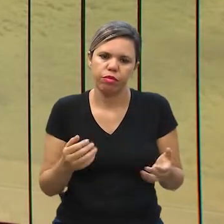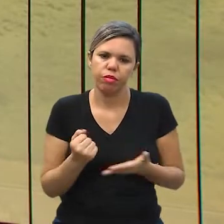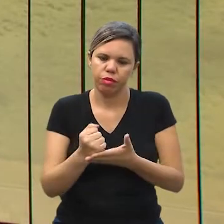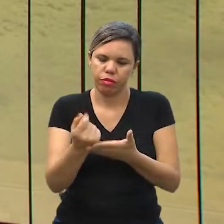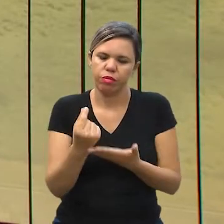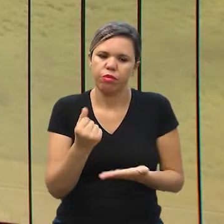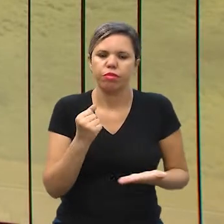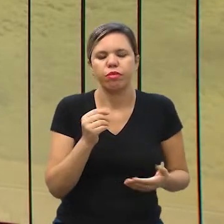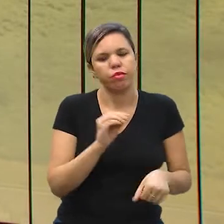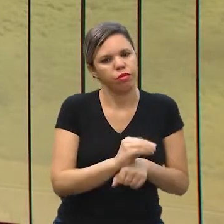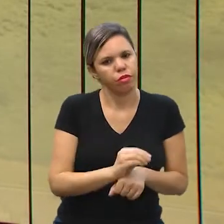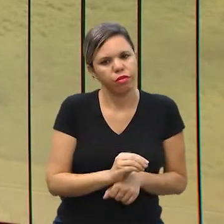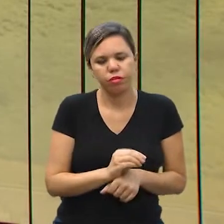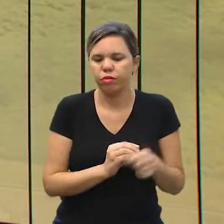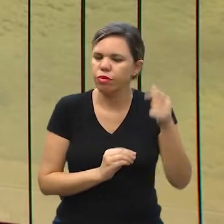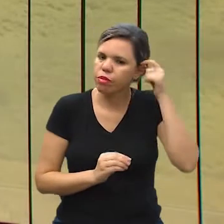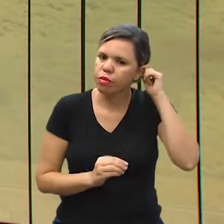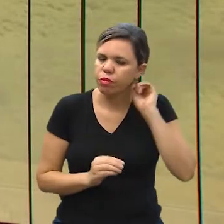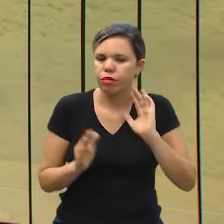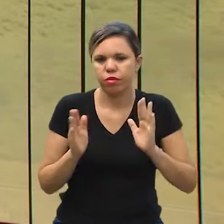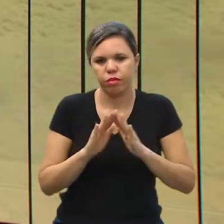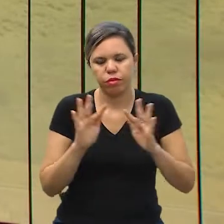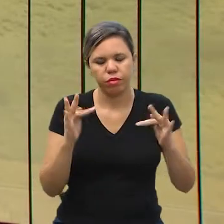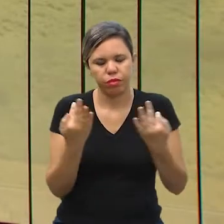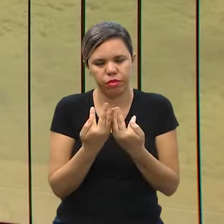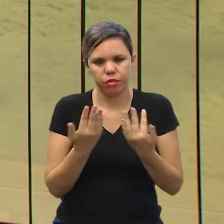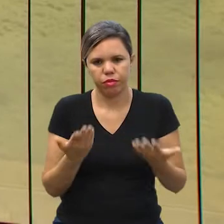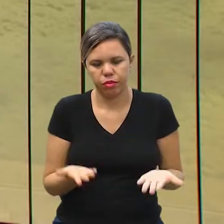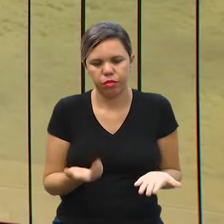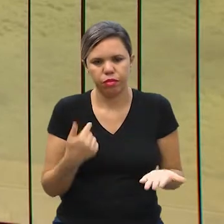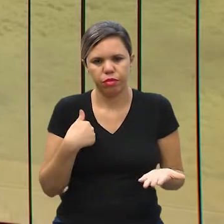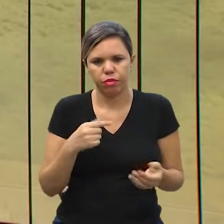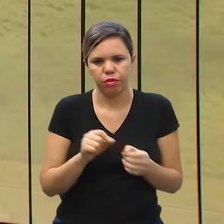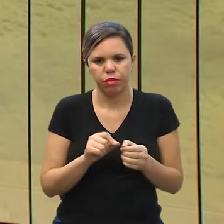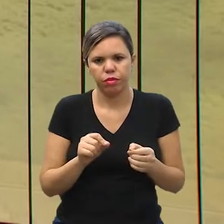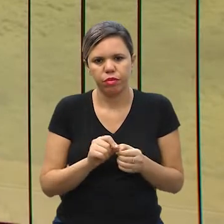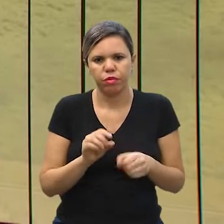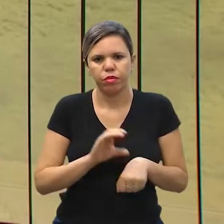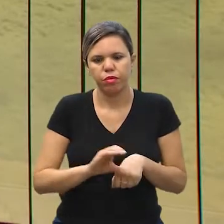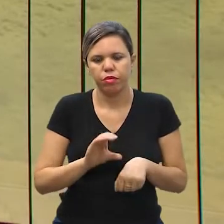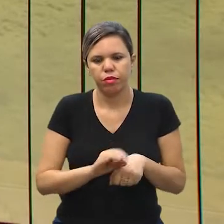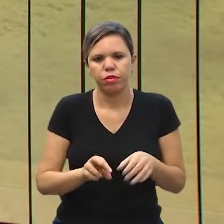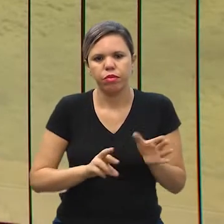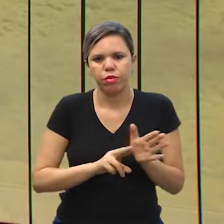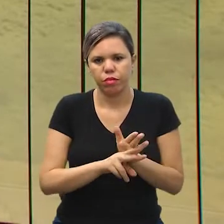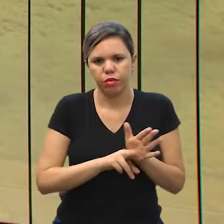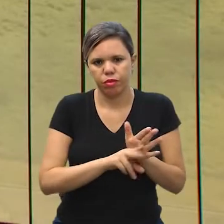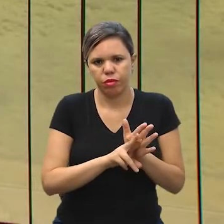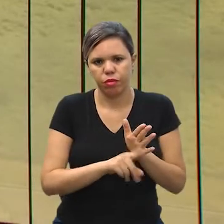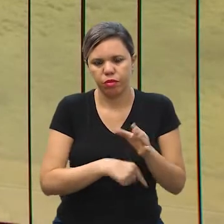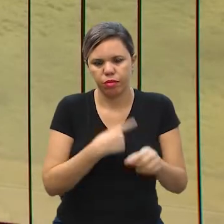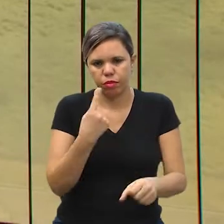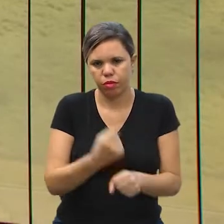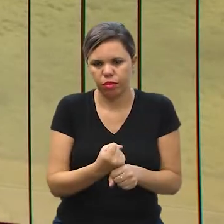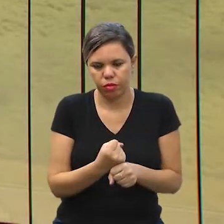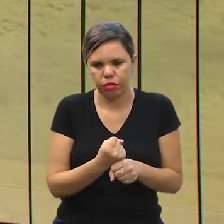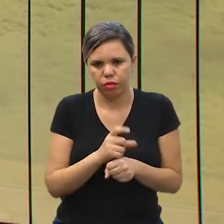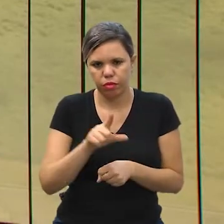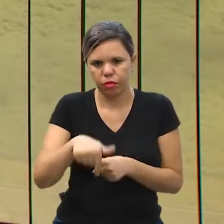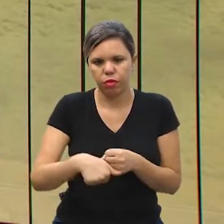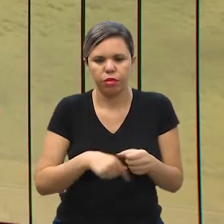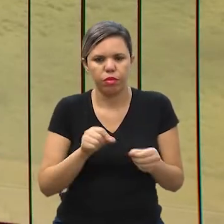da Ajuda financeira na em casa e aí eu fiz biologia é durante um ano